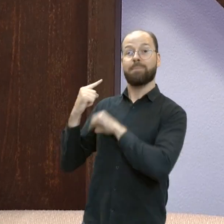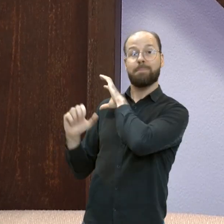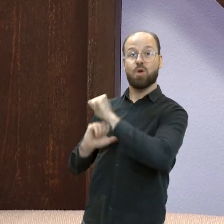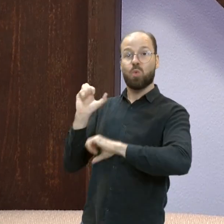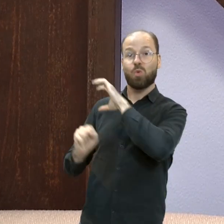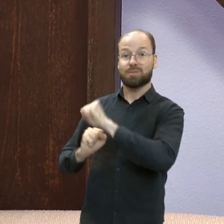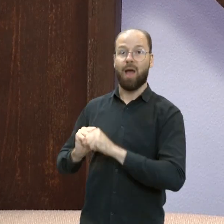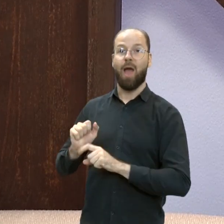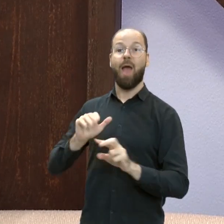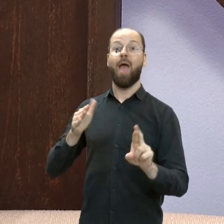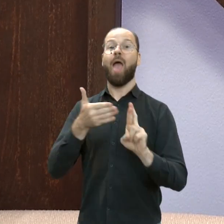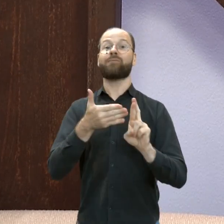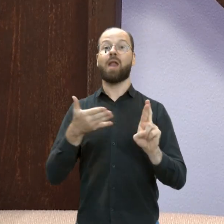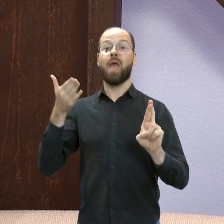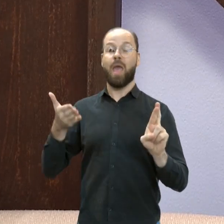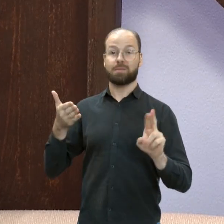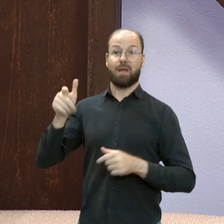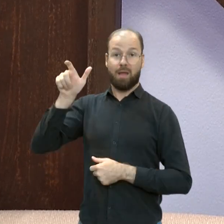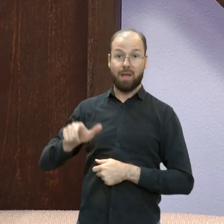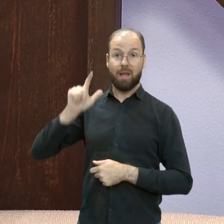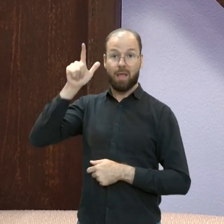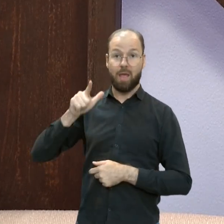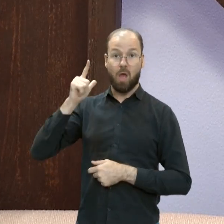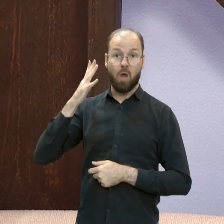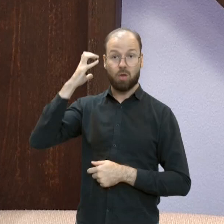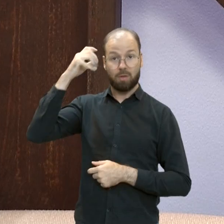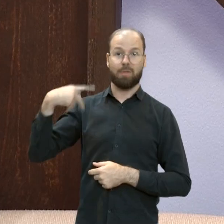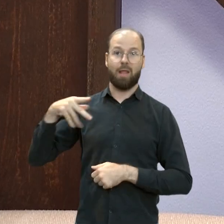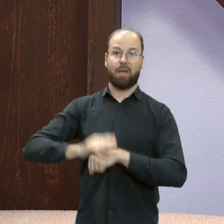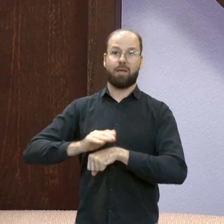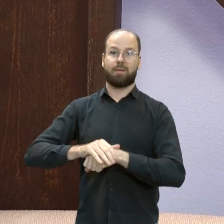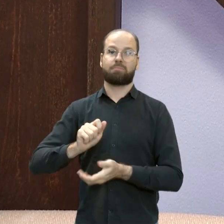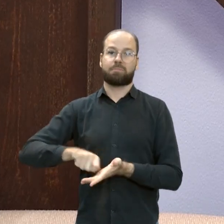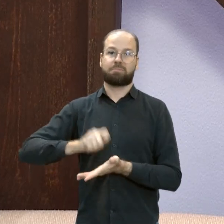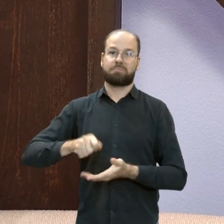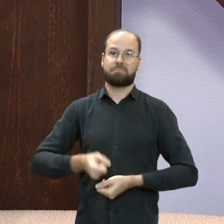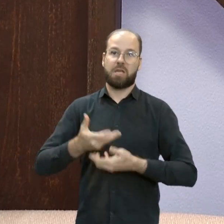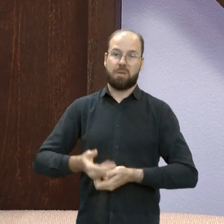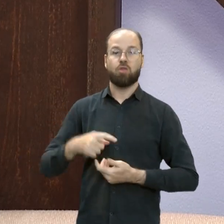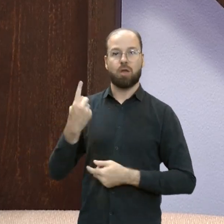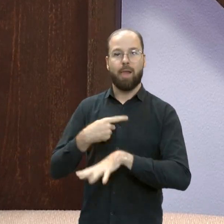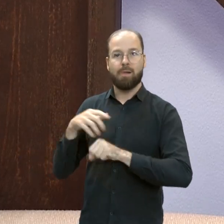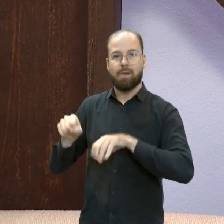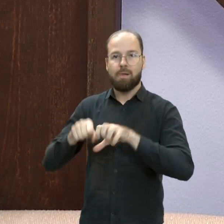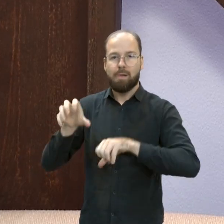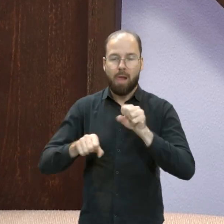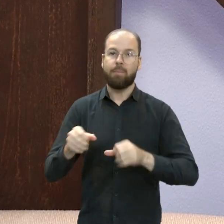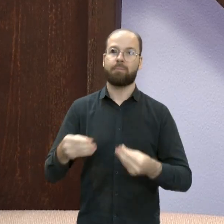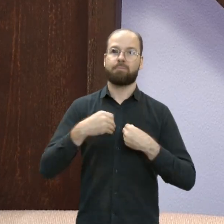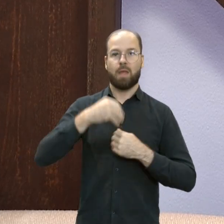nela uma referência de escrita, e a gente tira muito dela o que a gente pode aprender, o que a gente